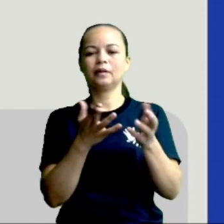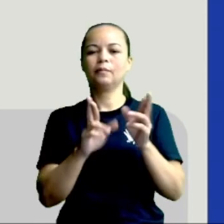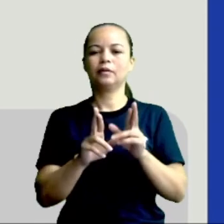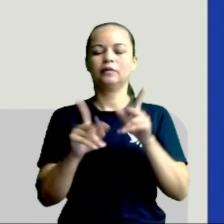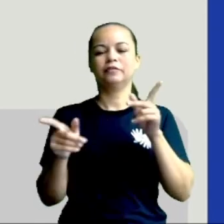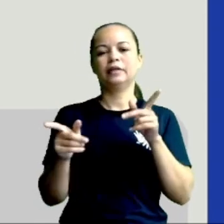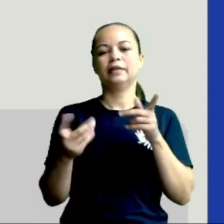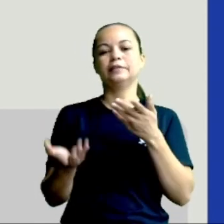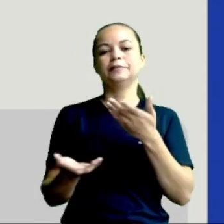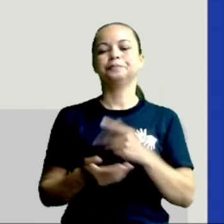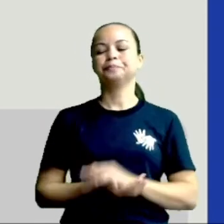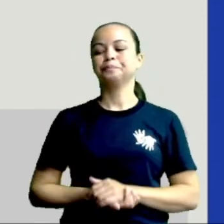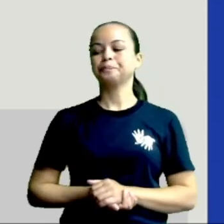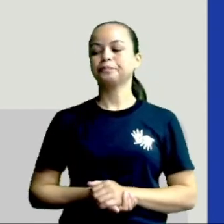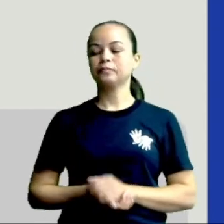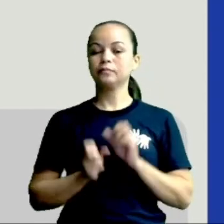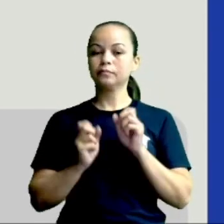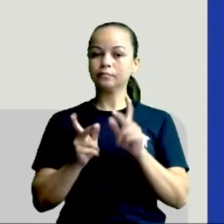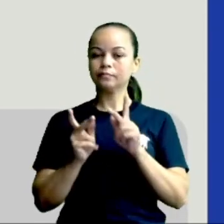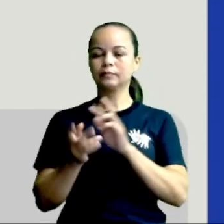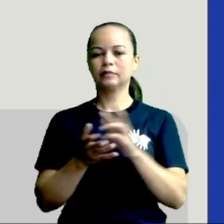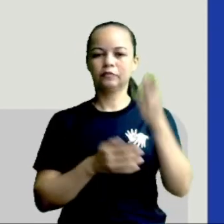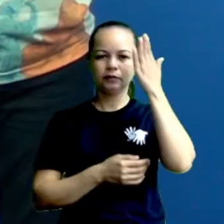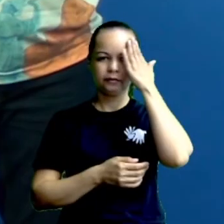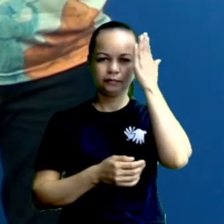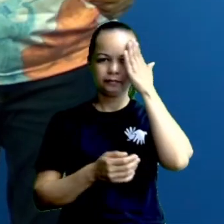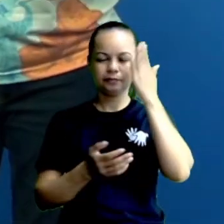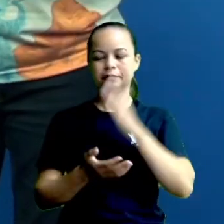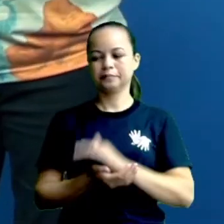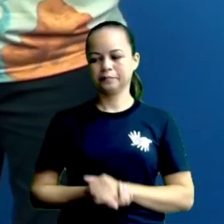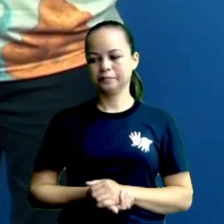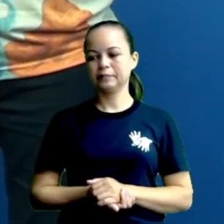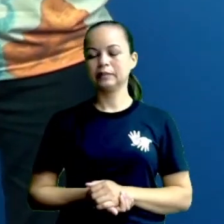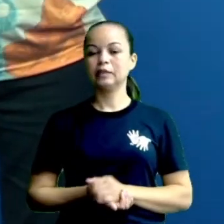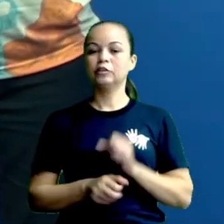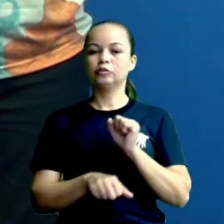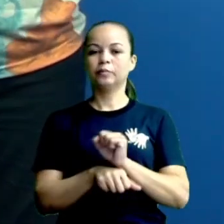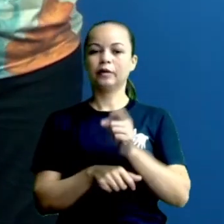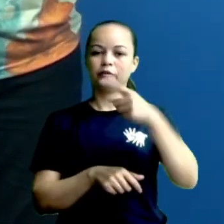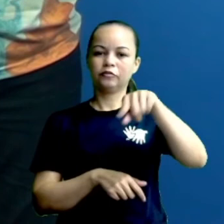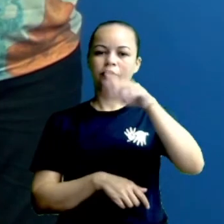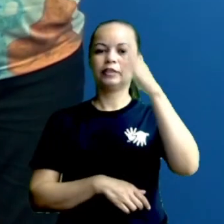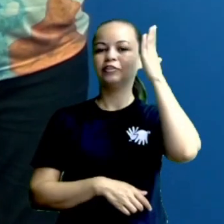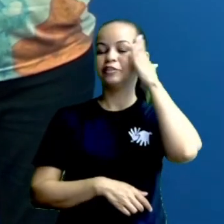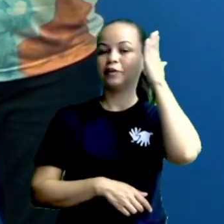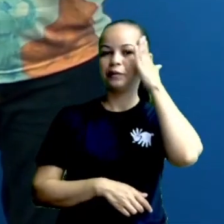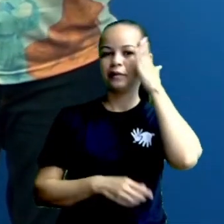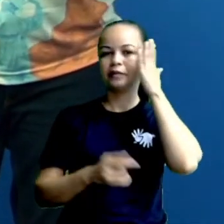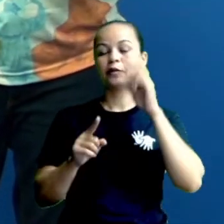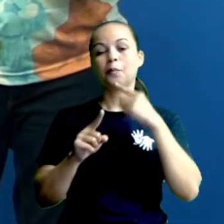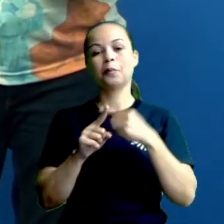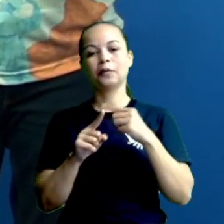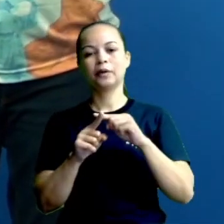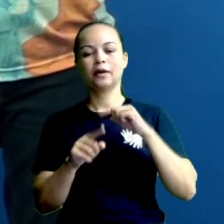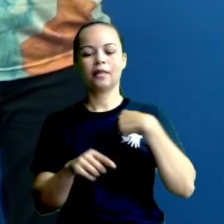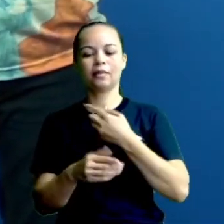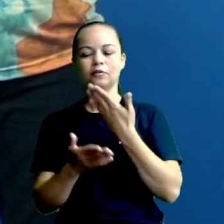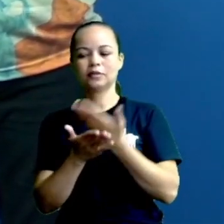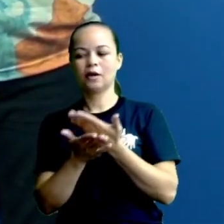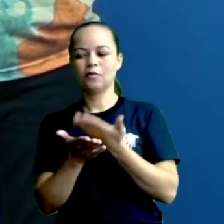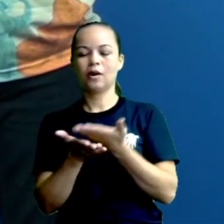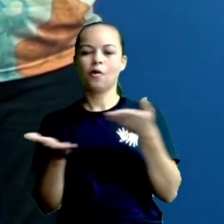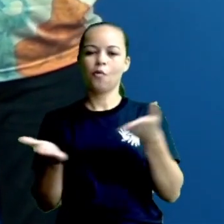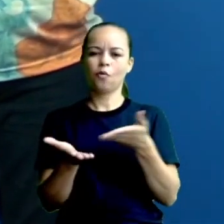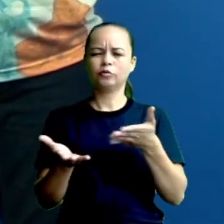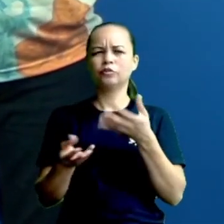cada prato da balança Ok Deu para entender eu espero que sim porque a nossa aula hoje